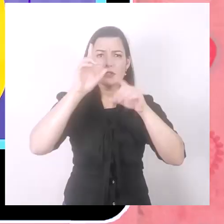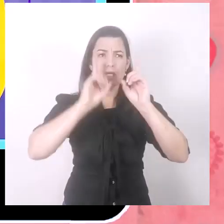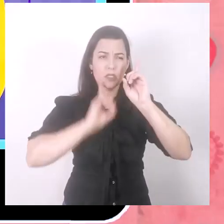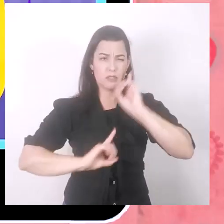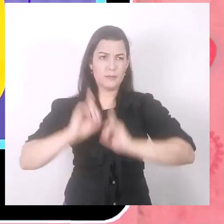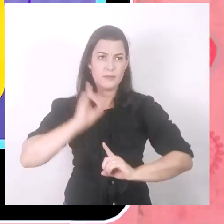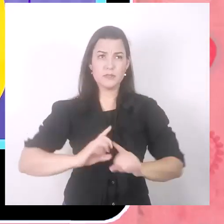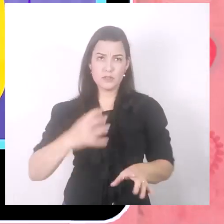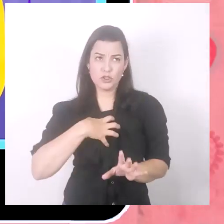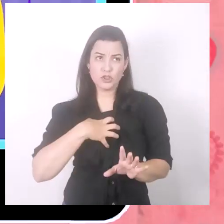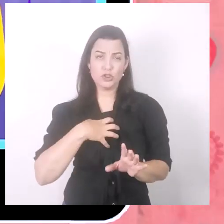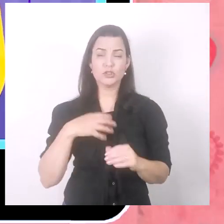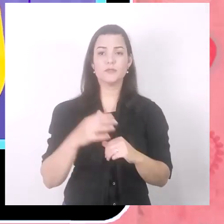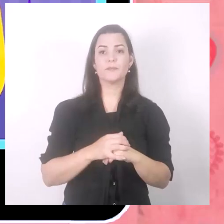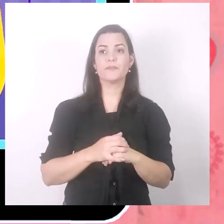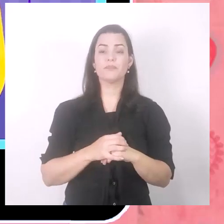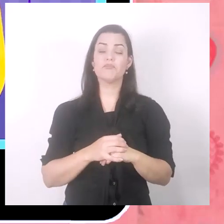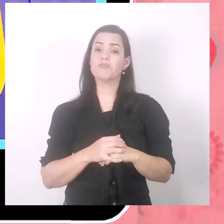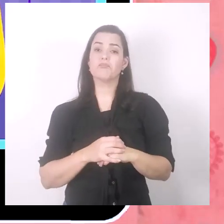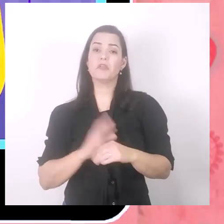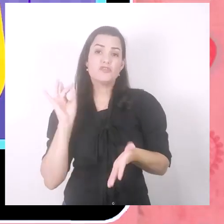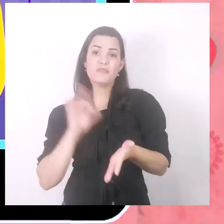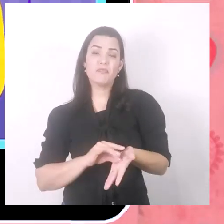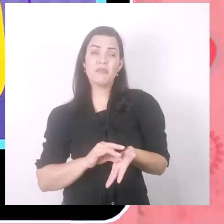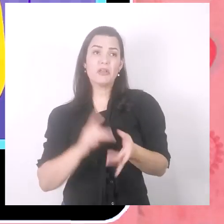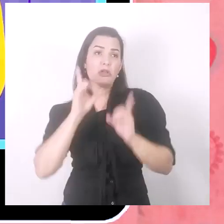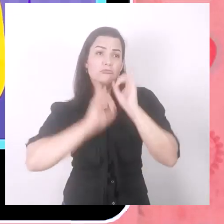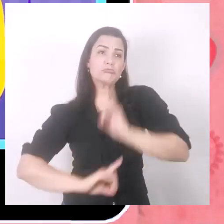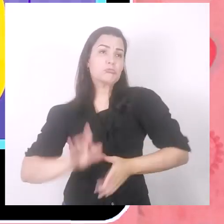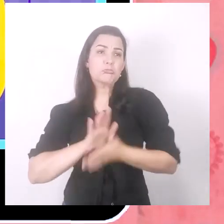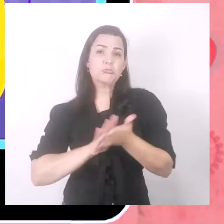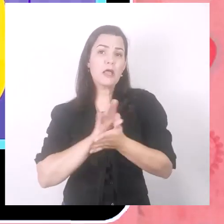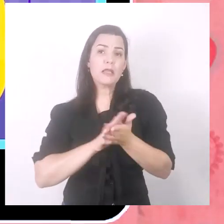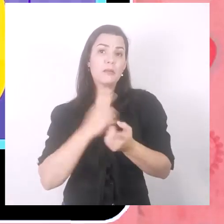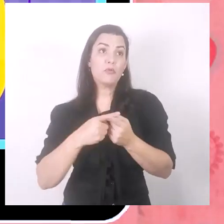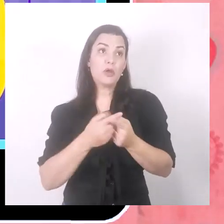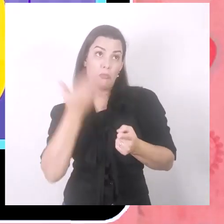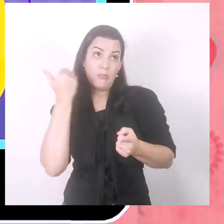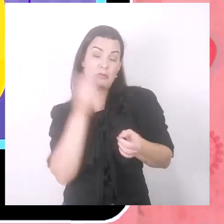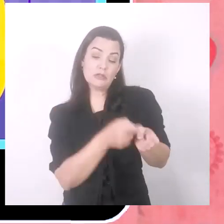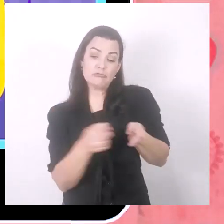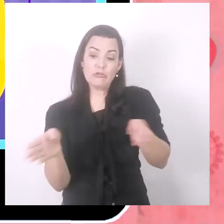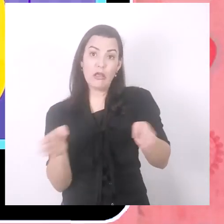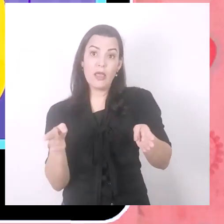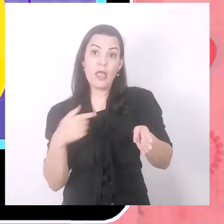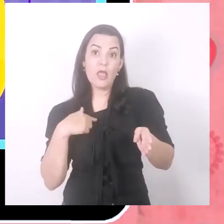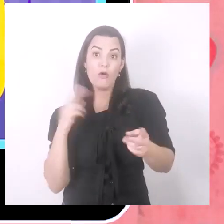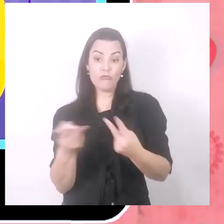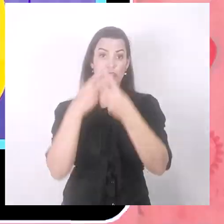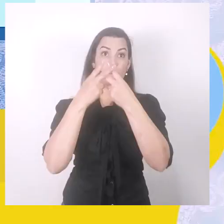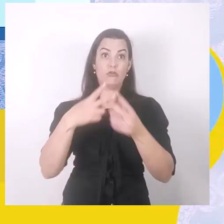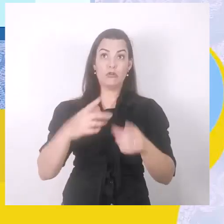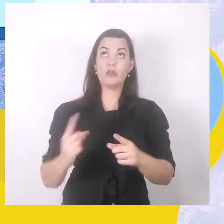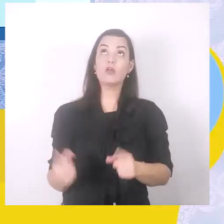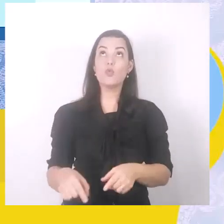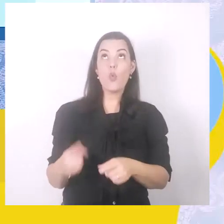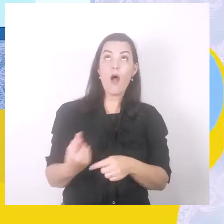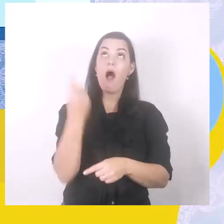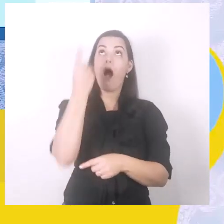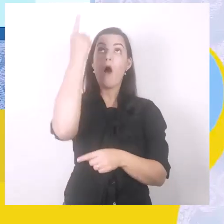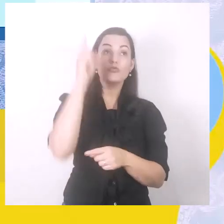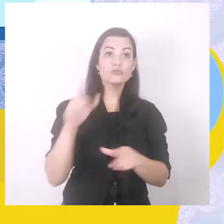franca? Eu não me deprimi, não. Até porque na época em que eu fiquei presa na torre, quando a bruxa me trancou lá no alto, foi muito pior. Porque foi